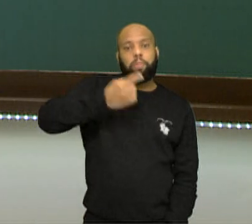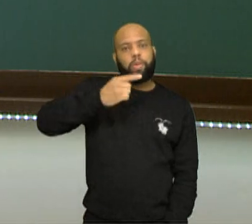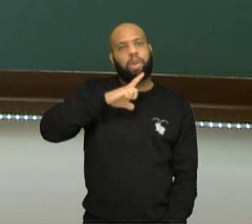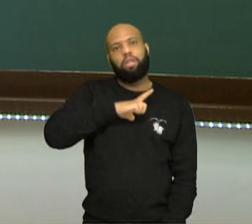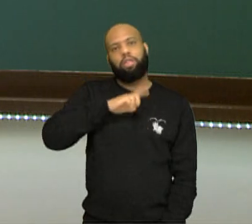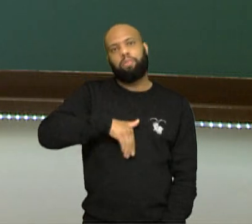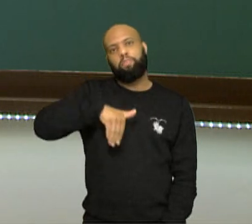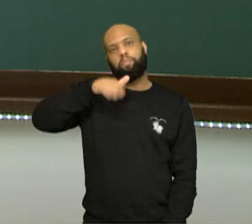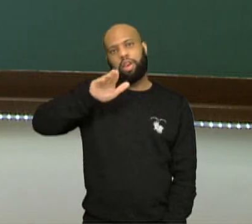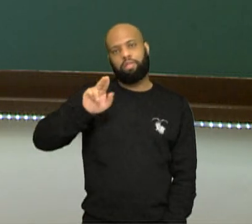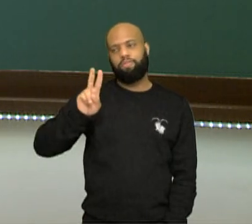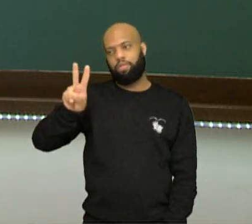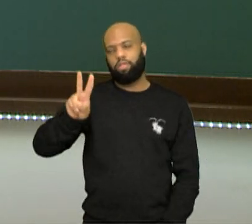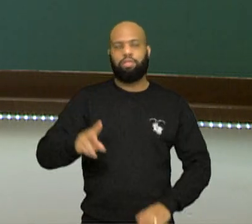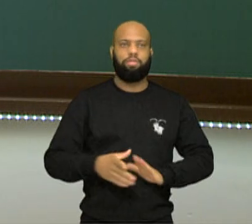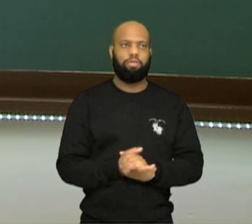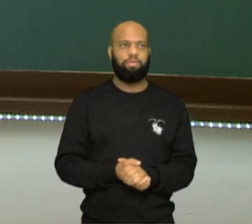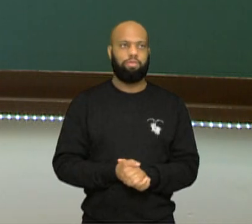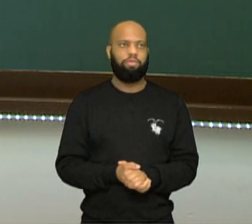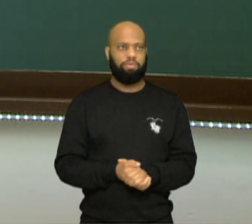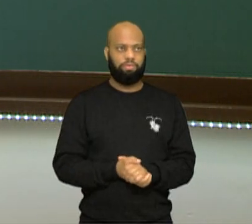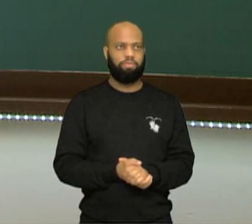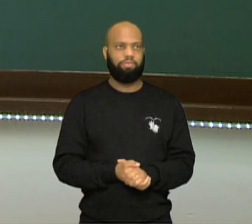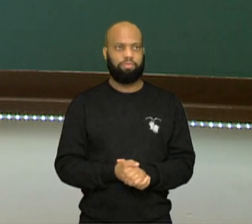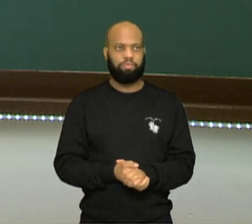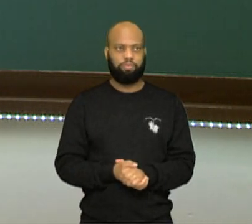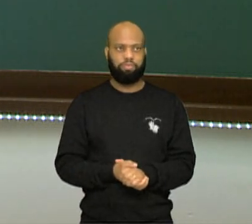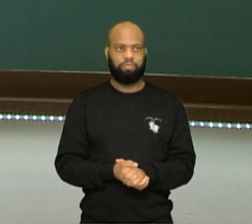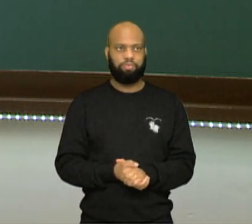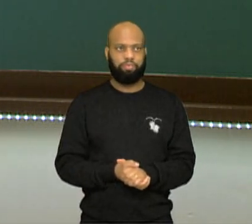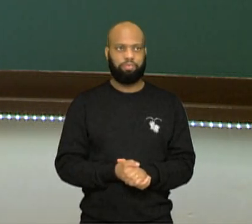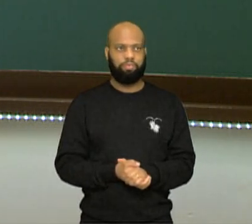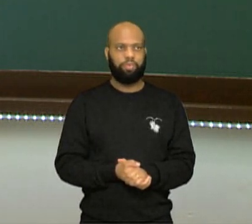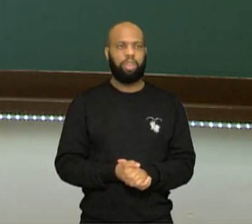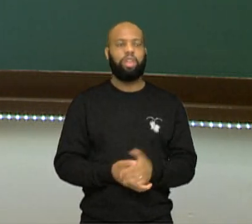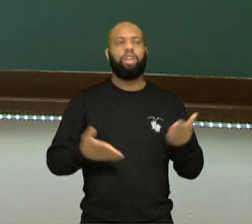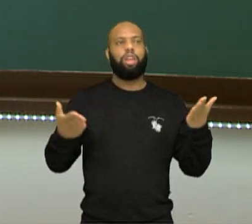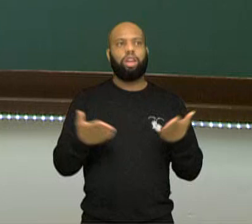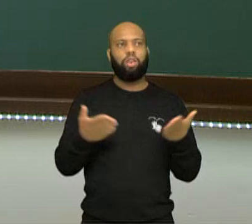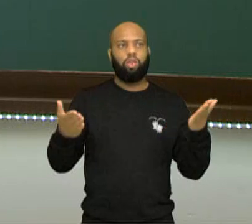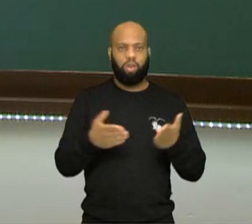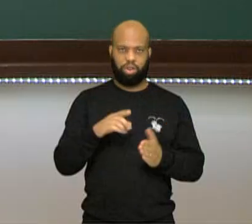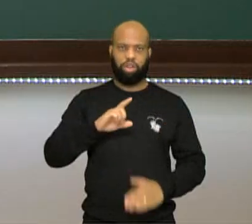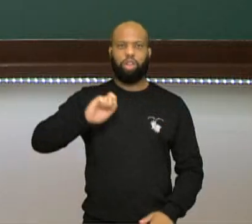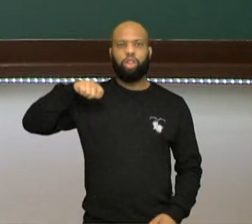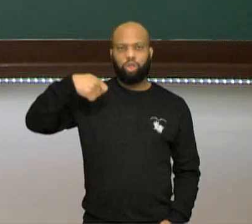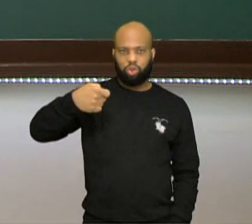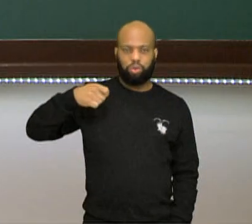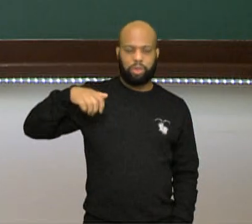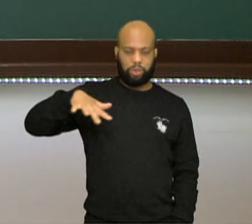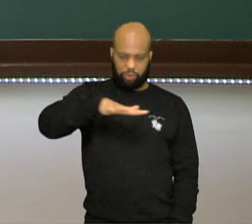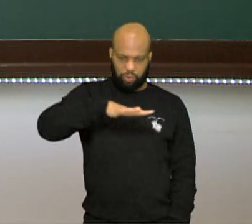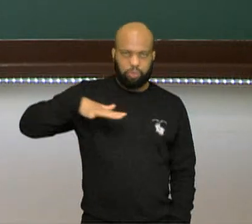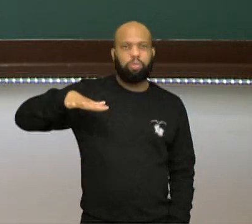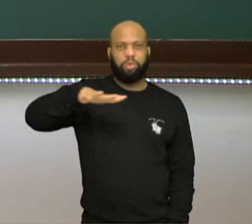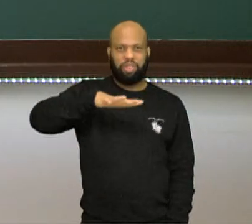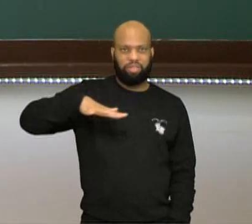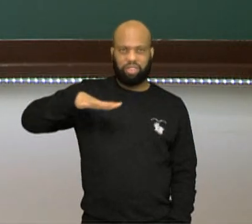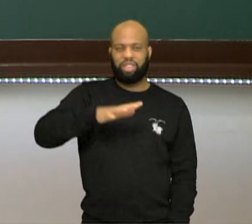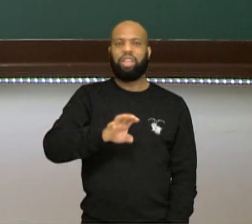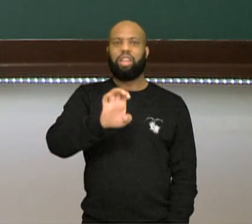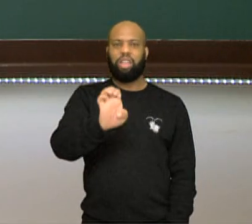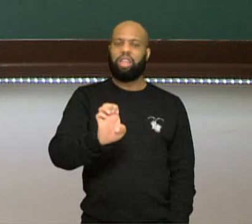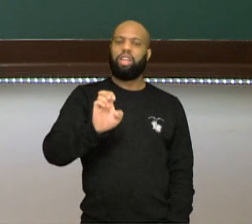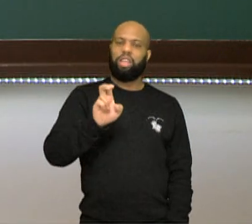D1, ok? Então olha só, pessoal, as superfícies equipotenciais elas são bem utilizadas,